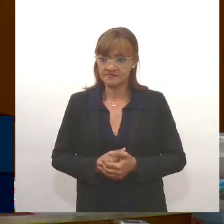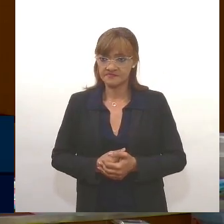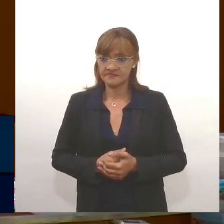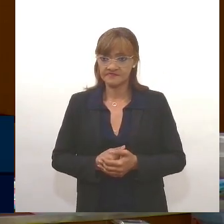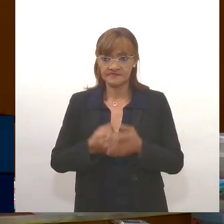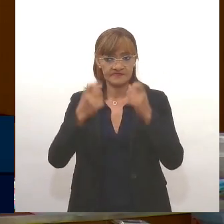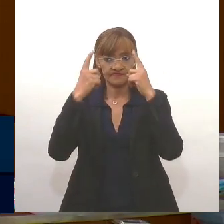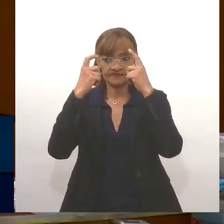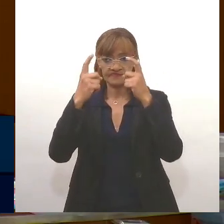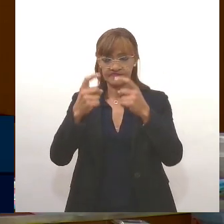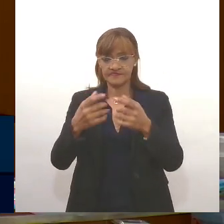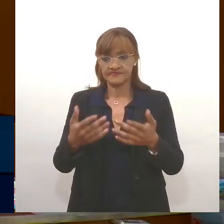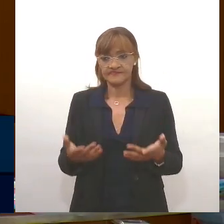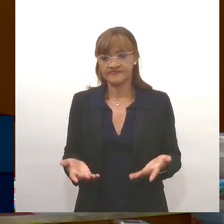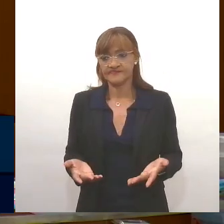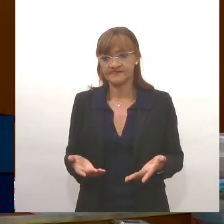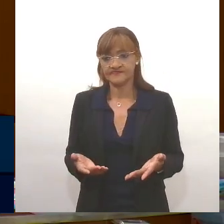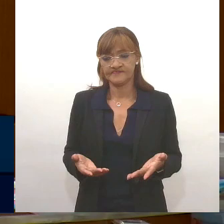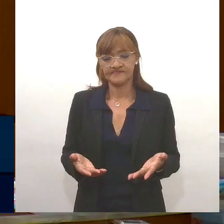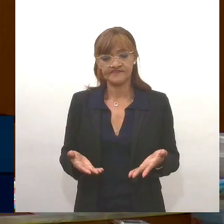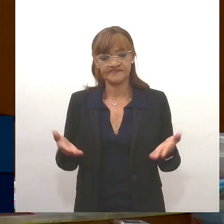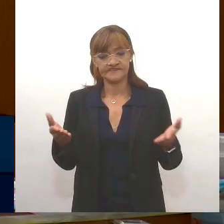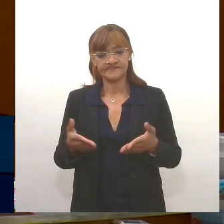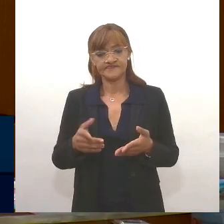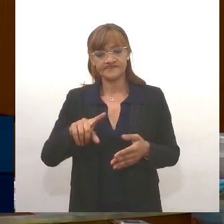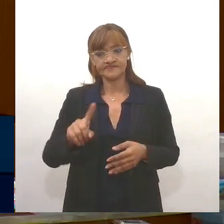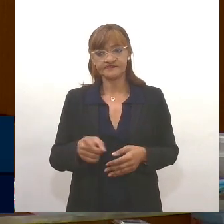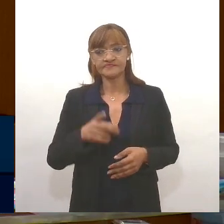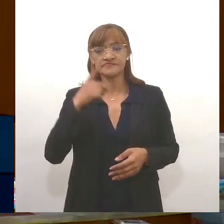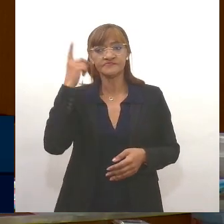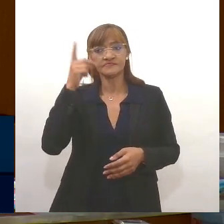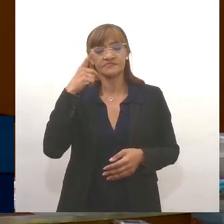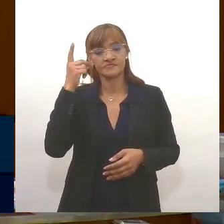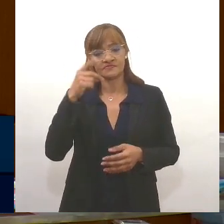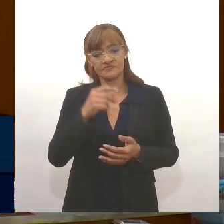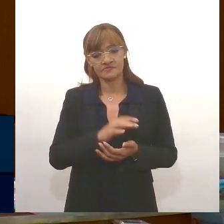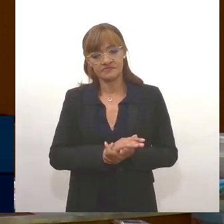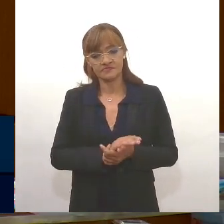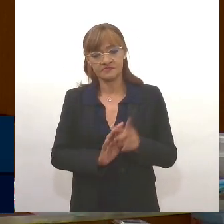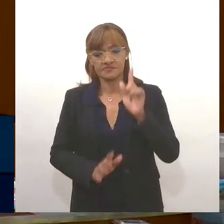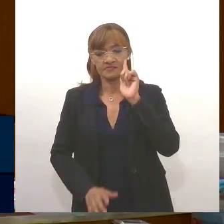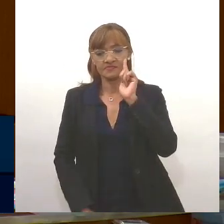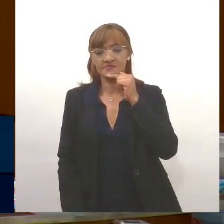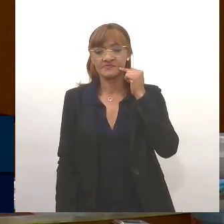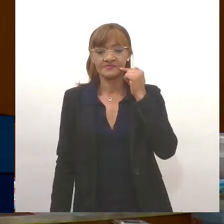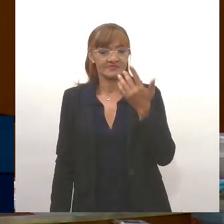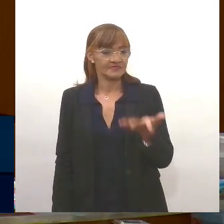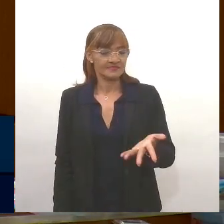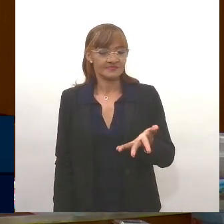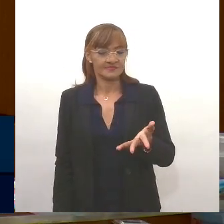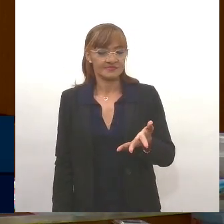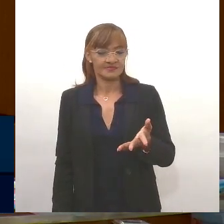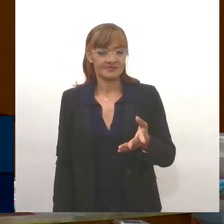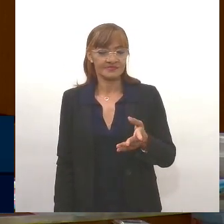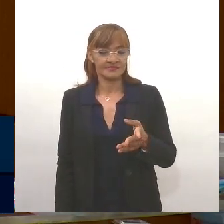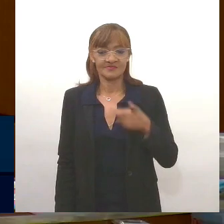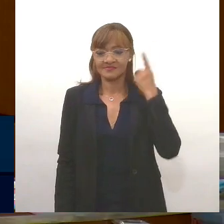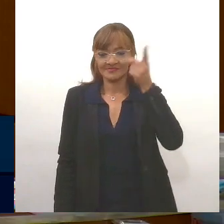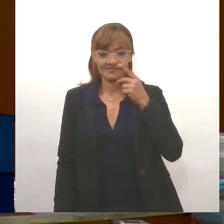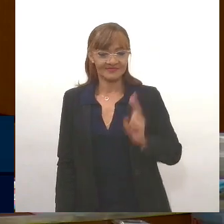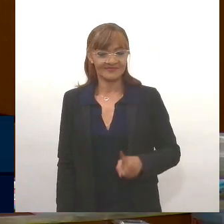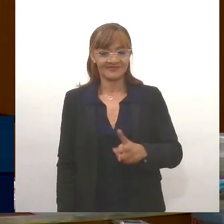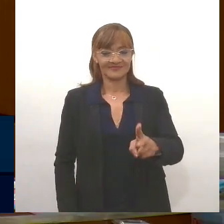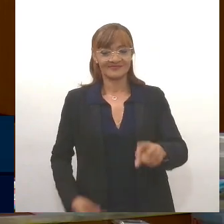com a a ex-deputada Gorete a deputada porque quem foi deputada eu sempre eu vou dizer que eu serei mesmo que eu não seja